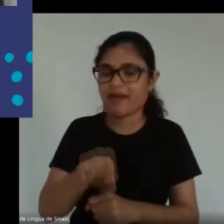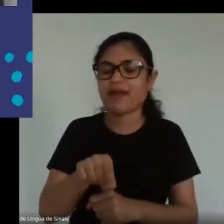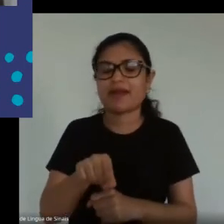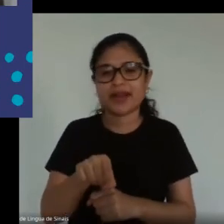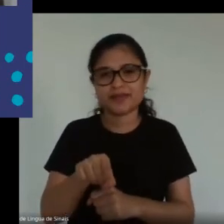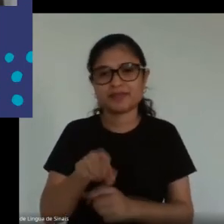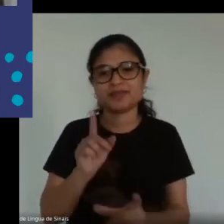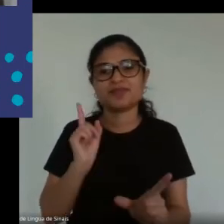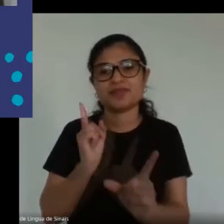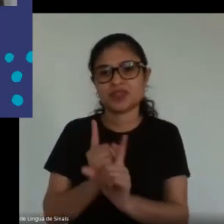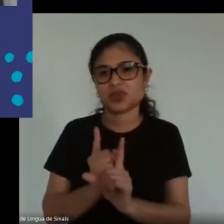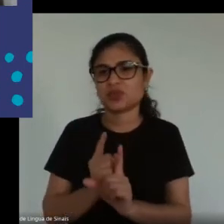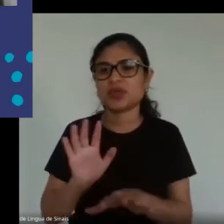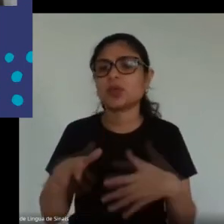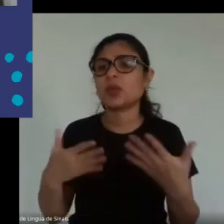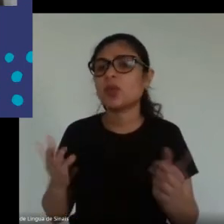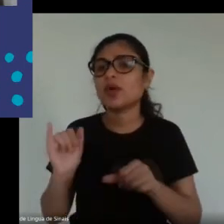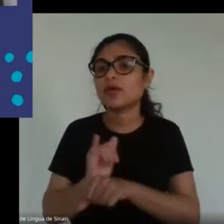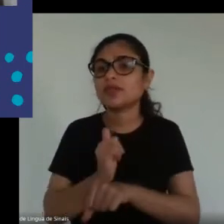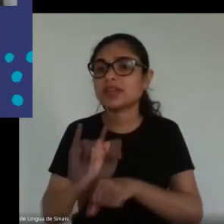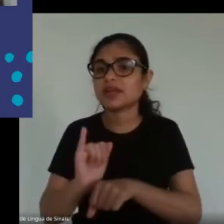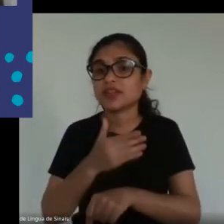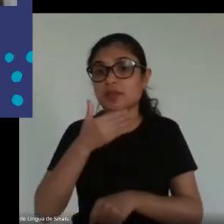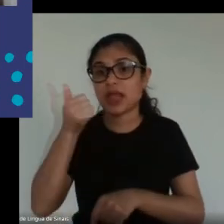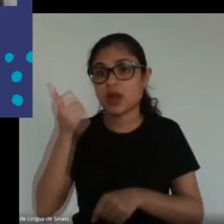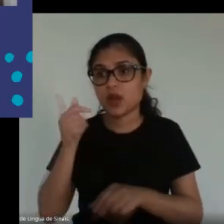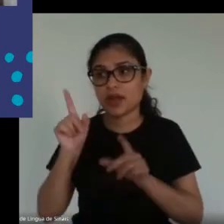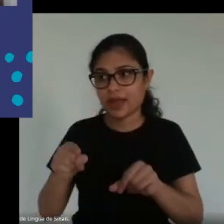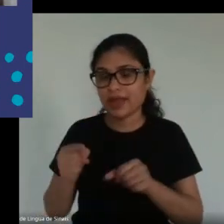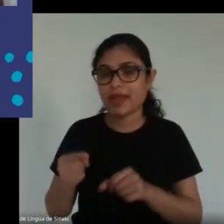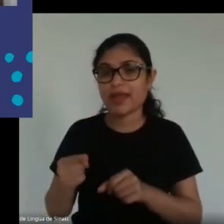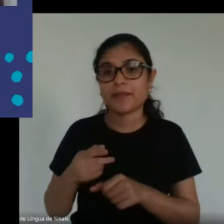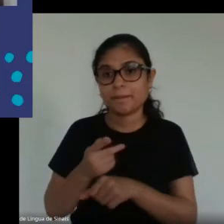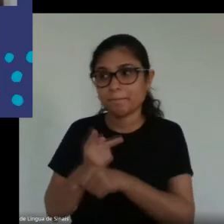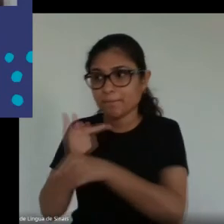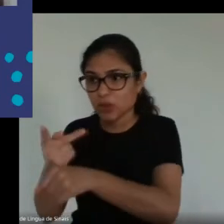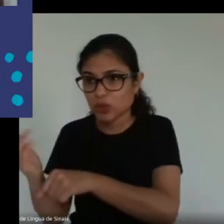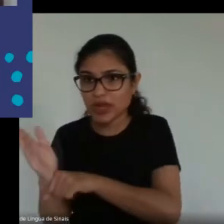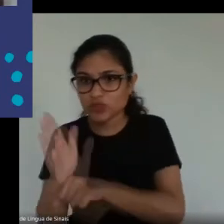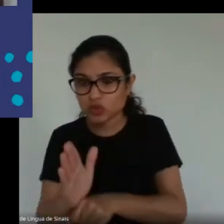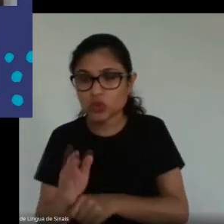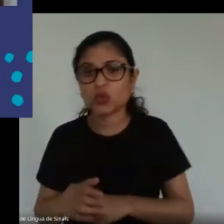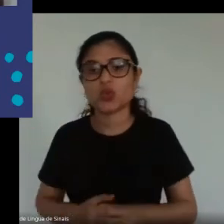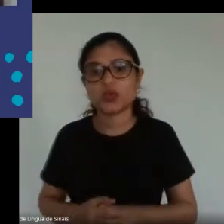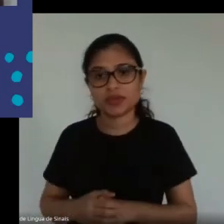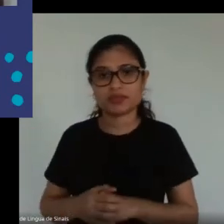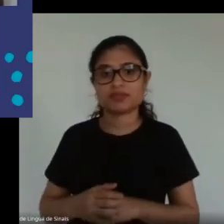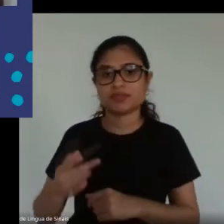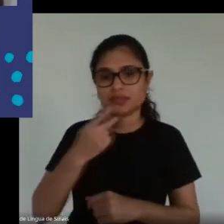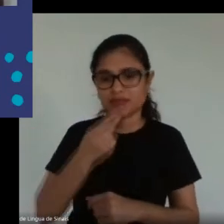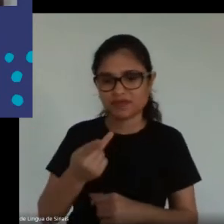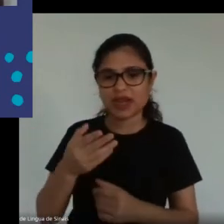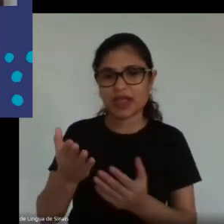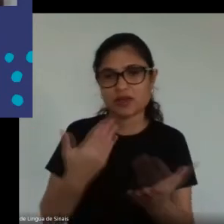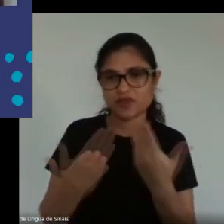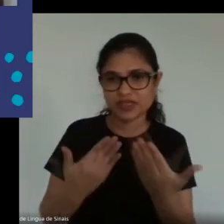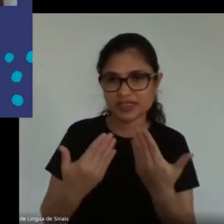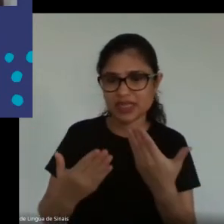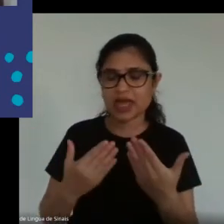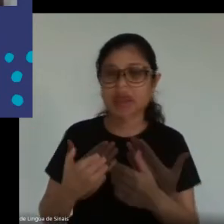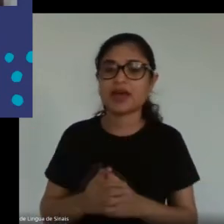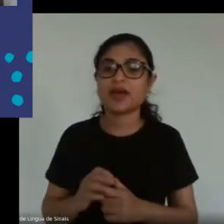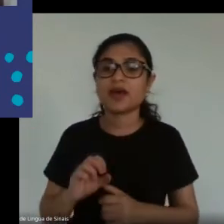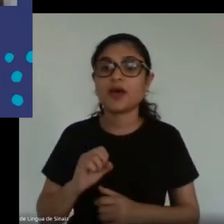com essa situação que ela está vivenciando. É procurar ajuda, é falar com ela, é procurar os professores aí na questão dos